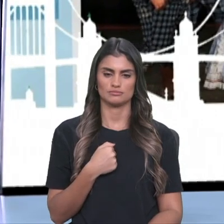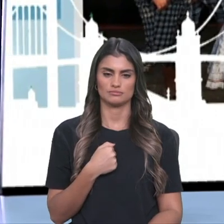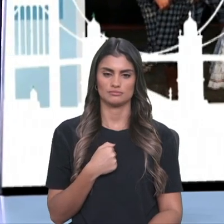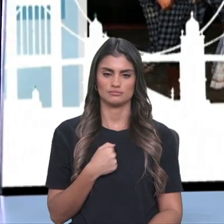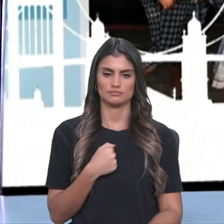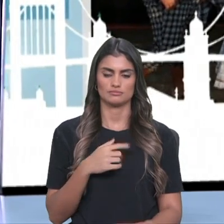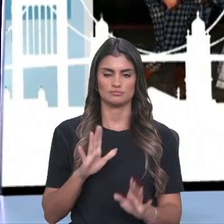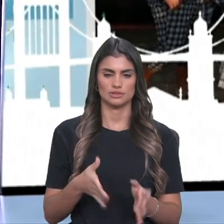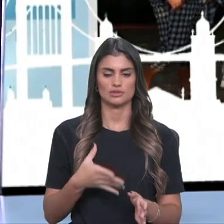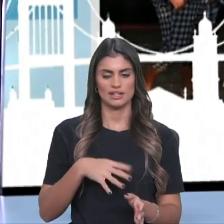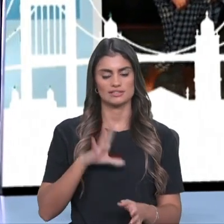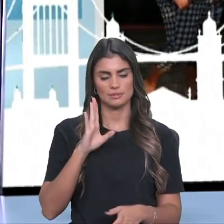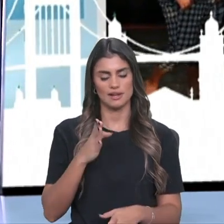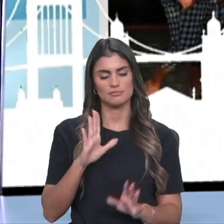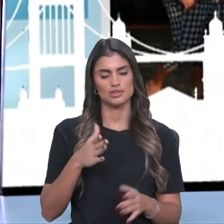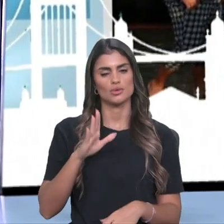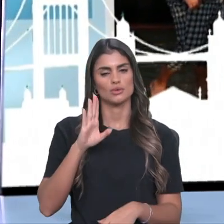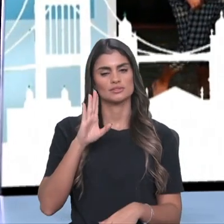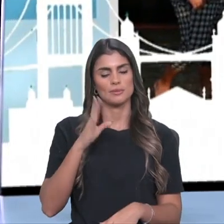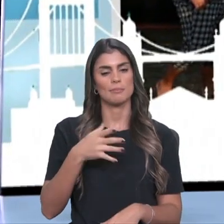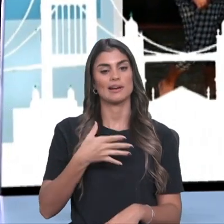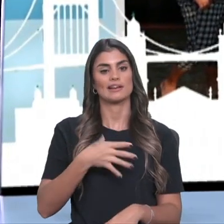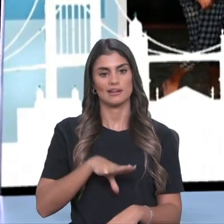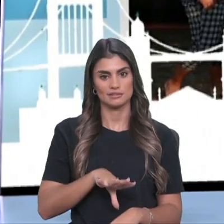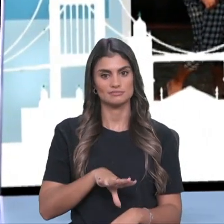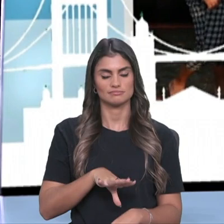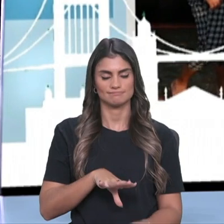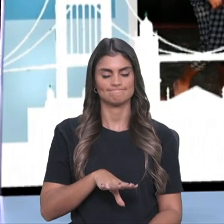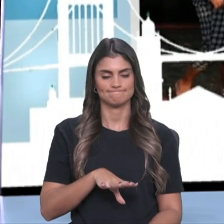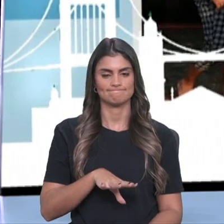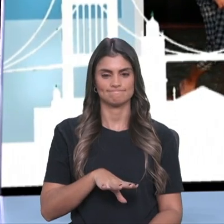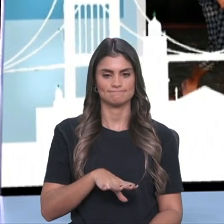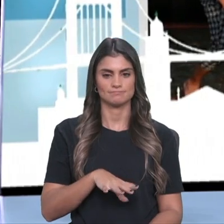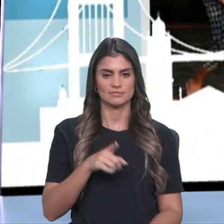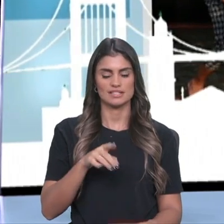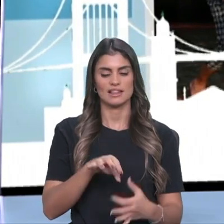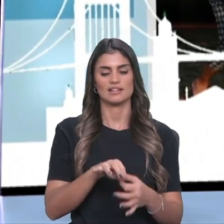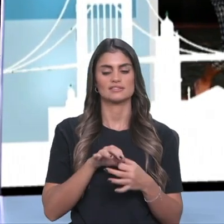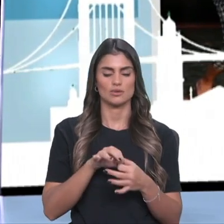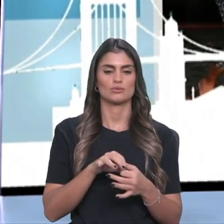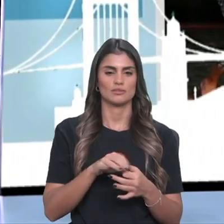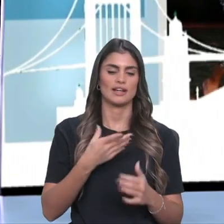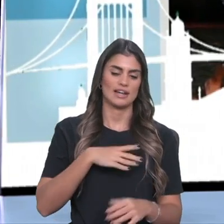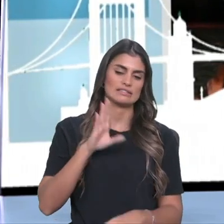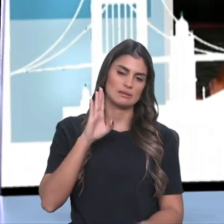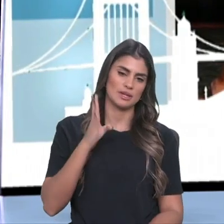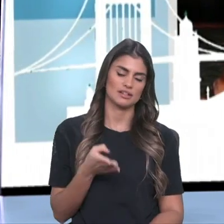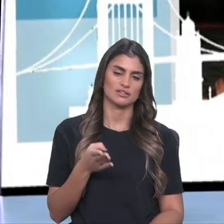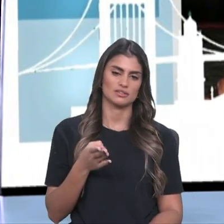Para saber, e tenho que saber para crer, não é? De certa forma. E essa ligação é... Claro que eu